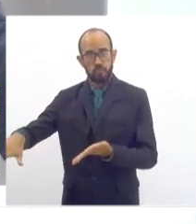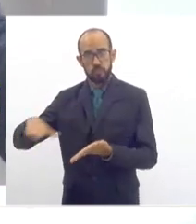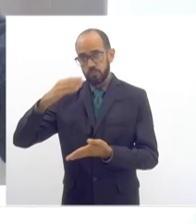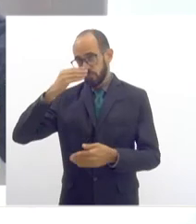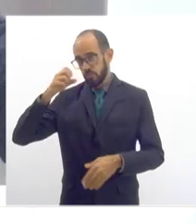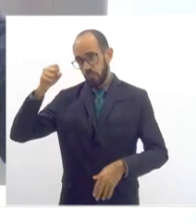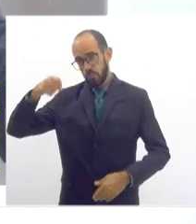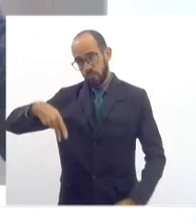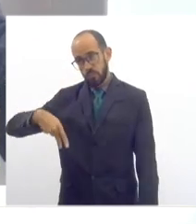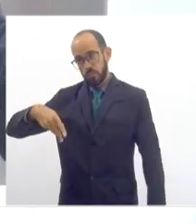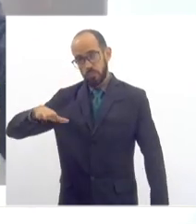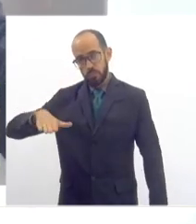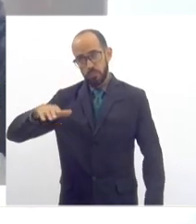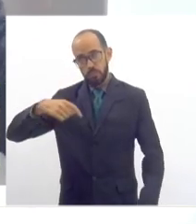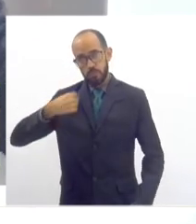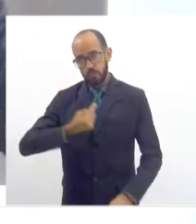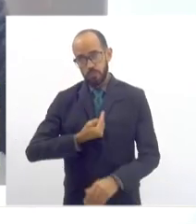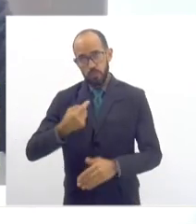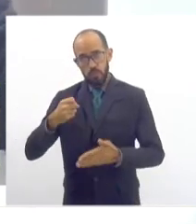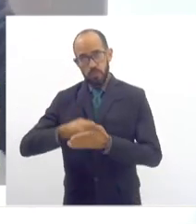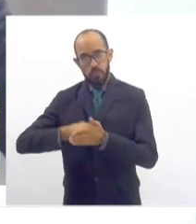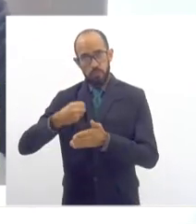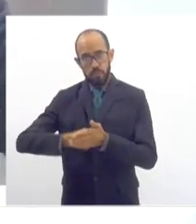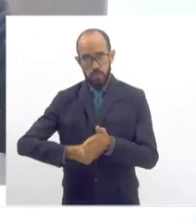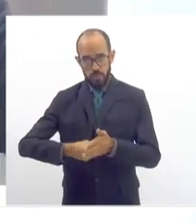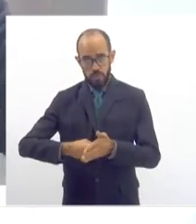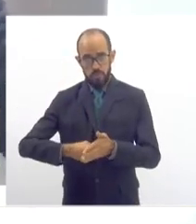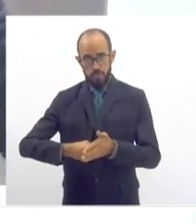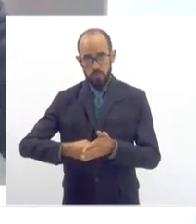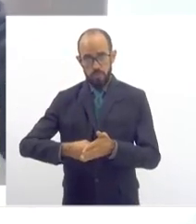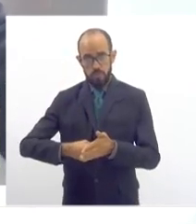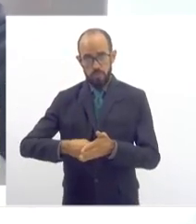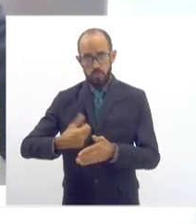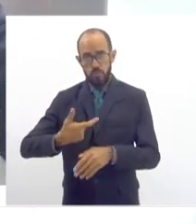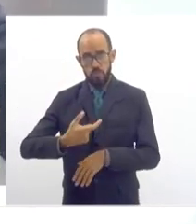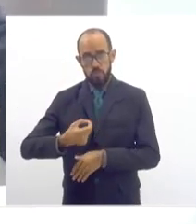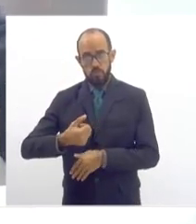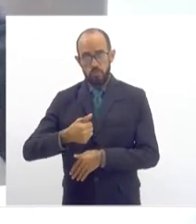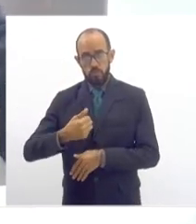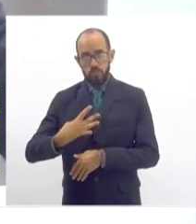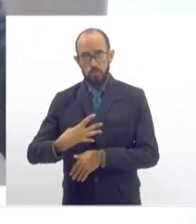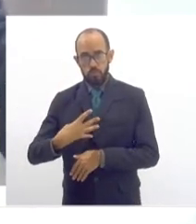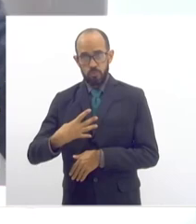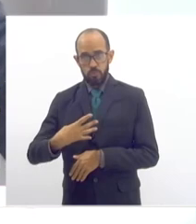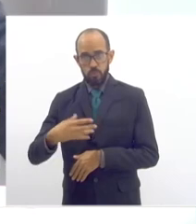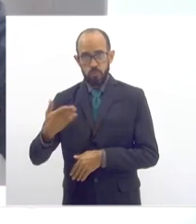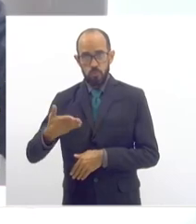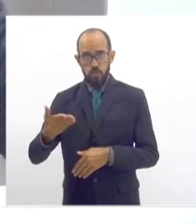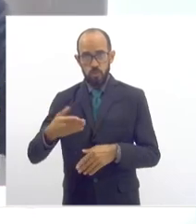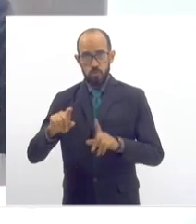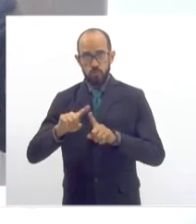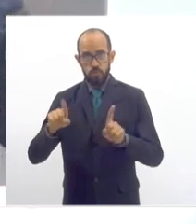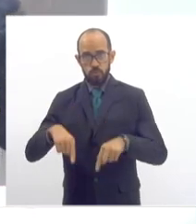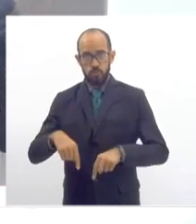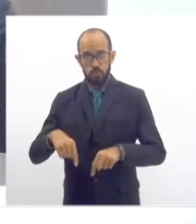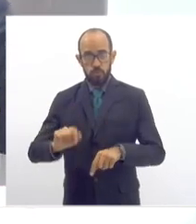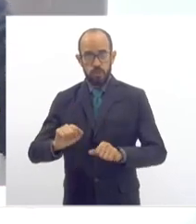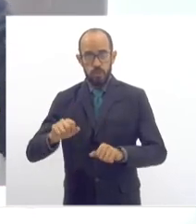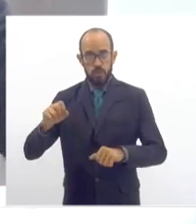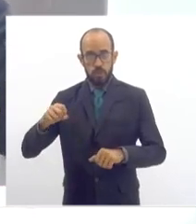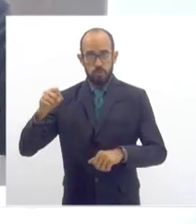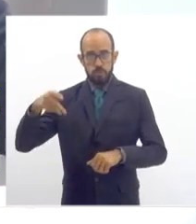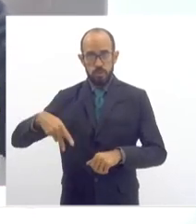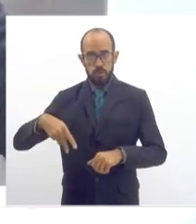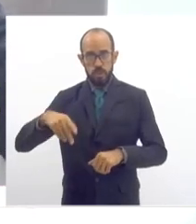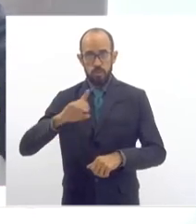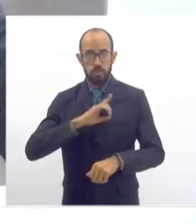essa também é uma briga nossa. Então, desde 2014, o servidor hoje aposentado do DETRAN, ele não recebe, não